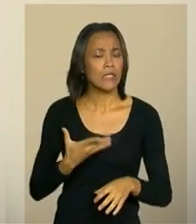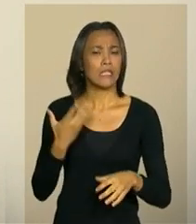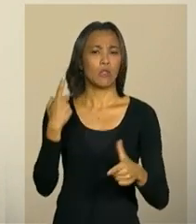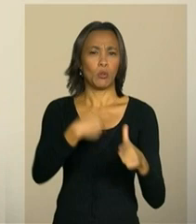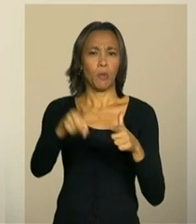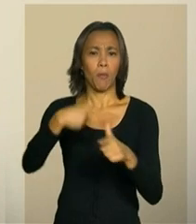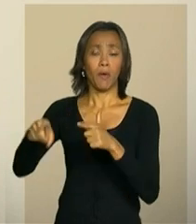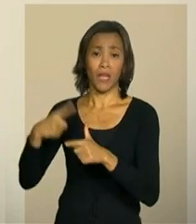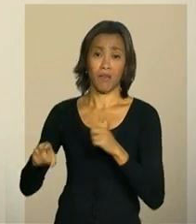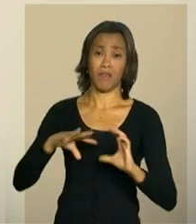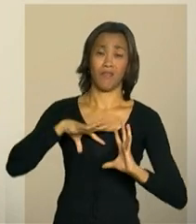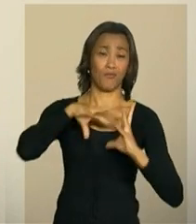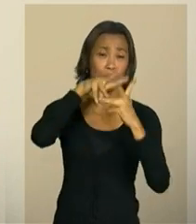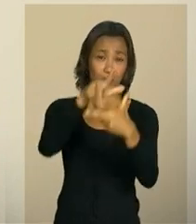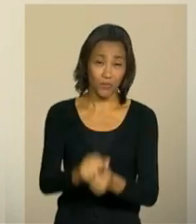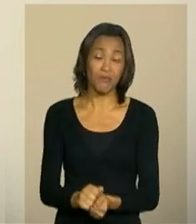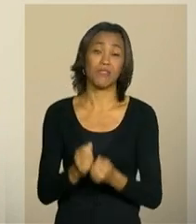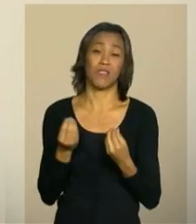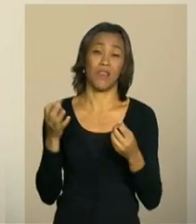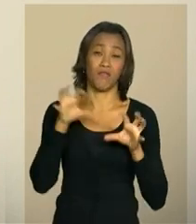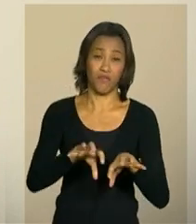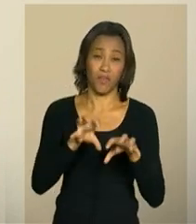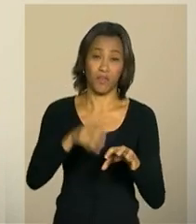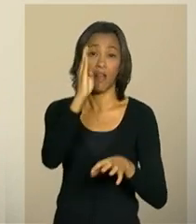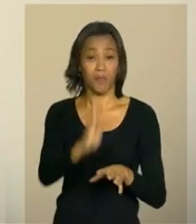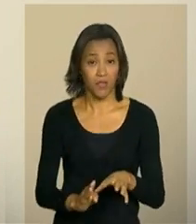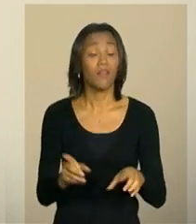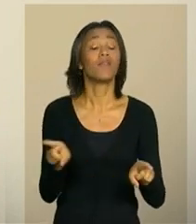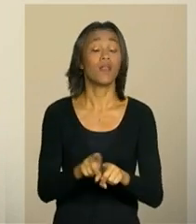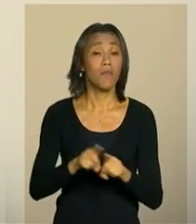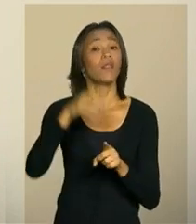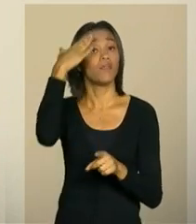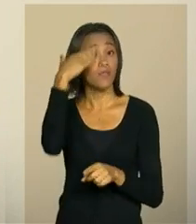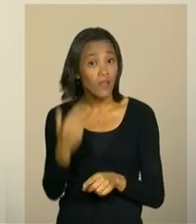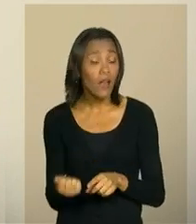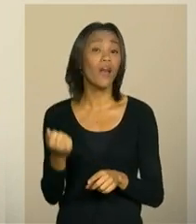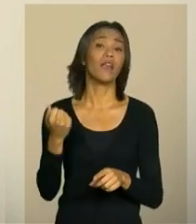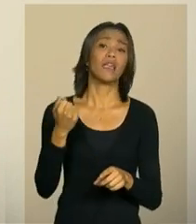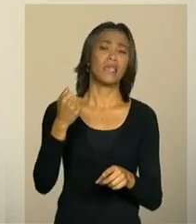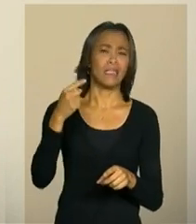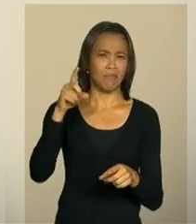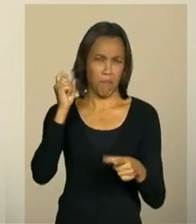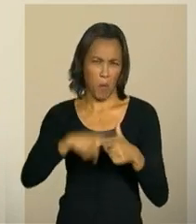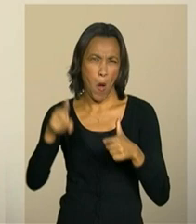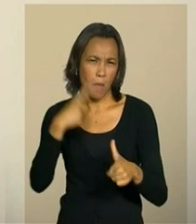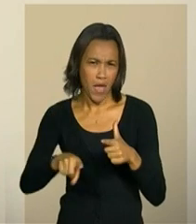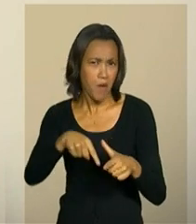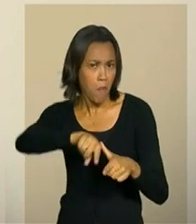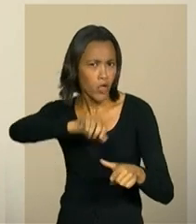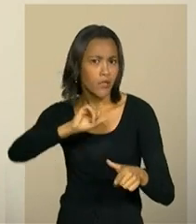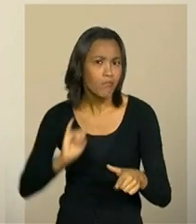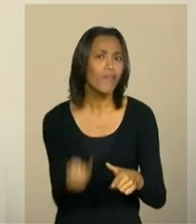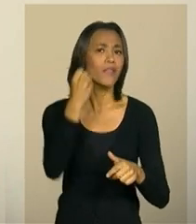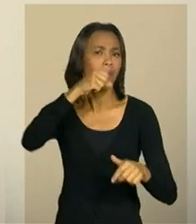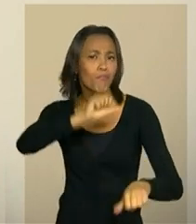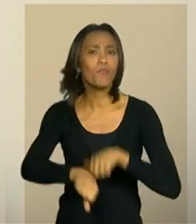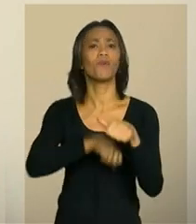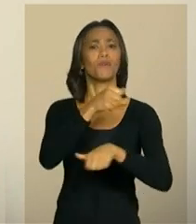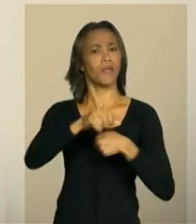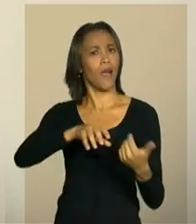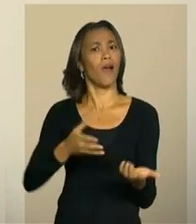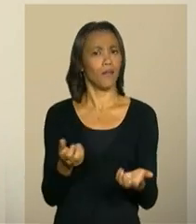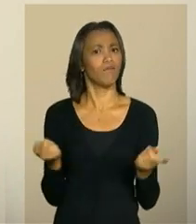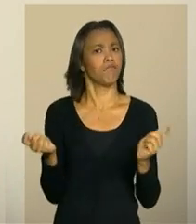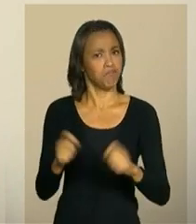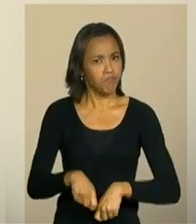internacional tem lançado ao nosso país sei também que momentos de crise podem ser transformados em grandes